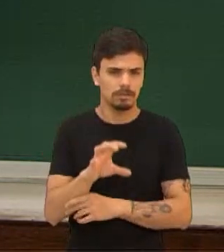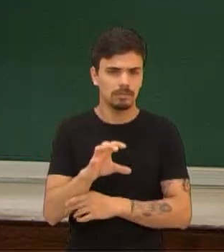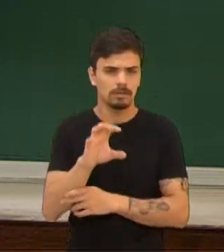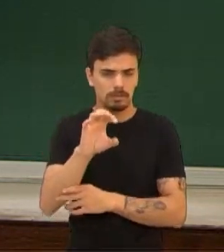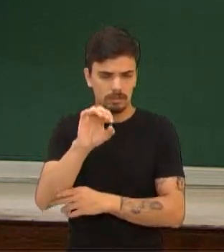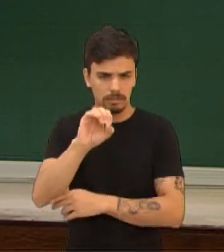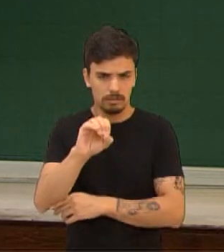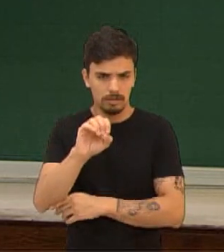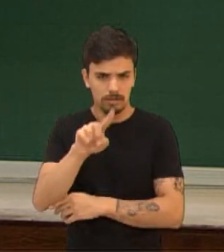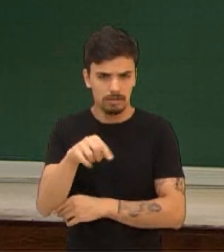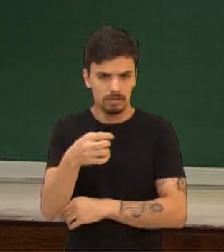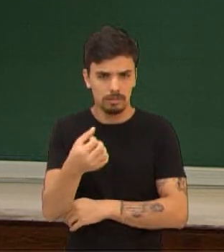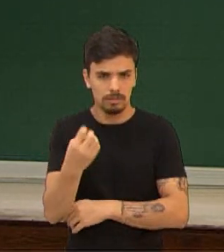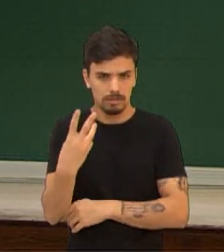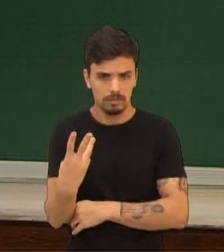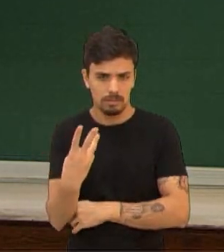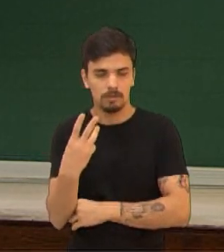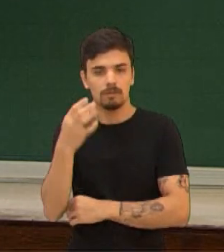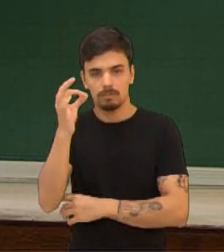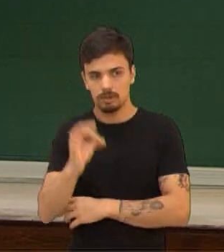0,63% da tensão total.